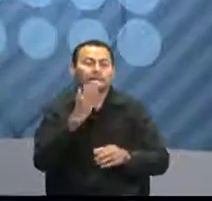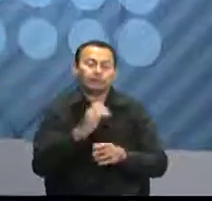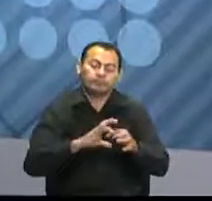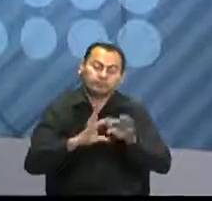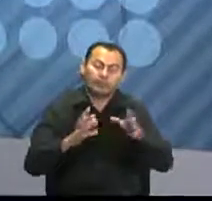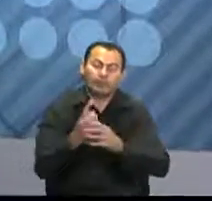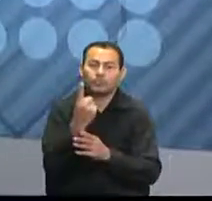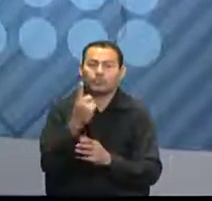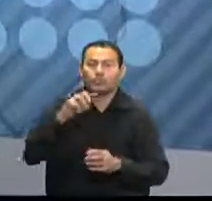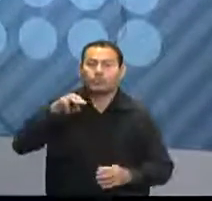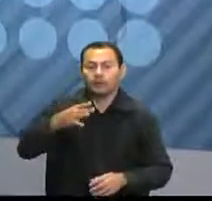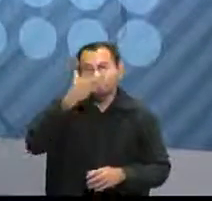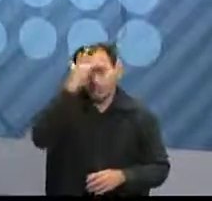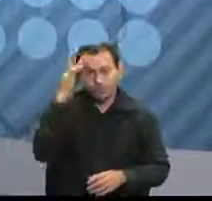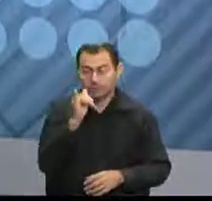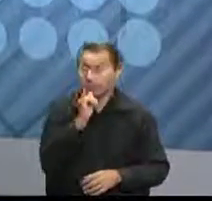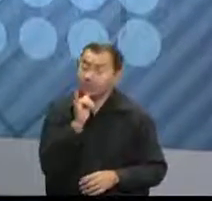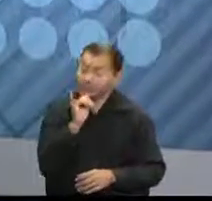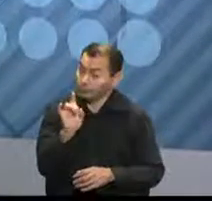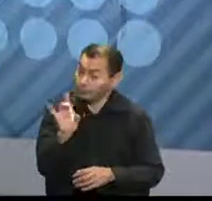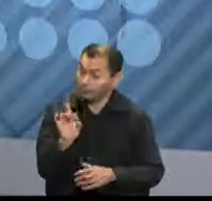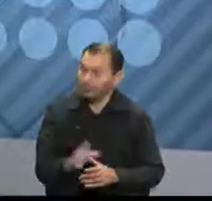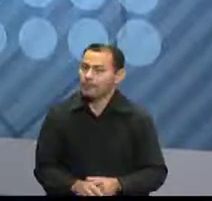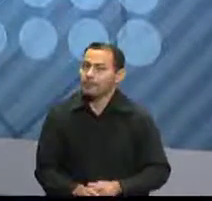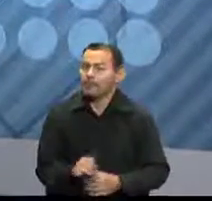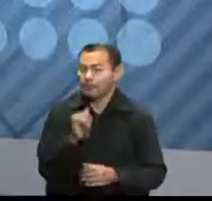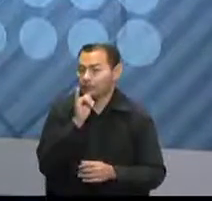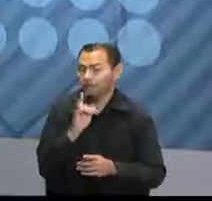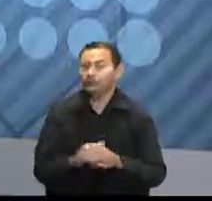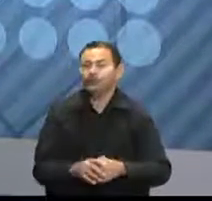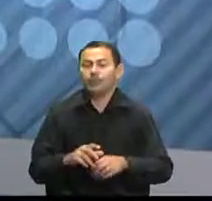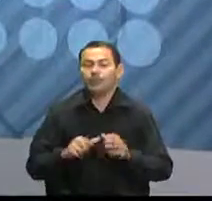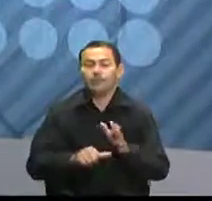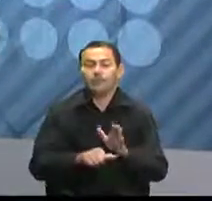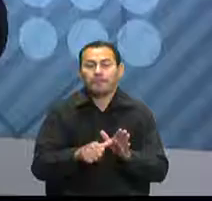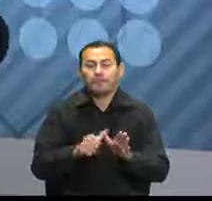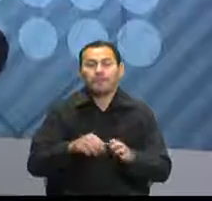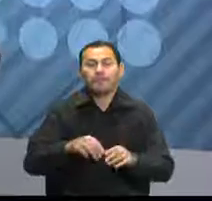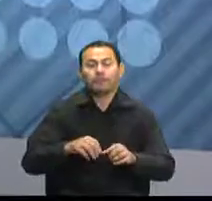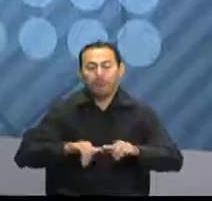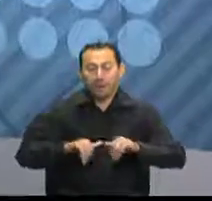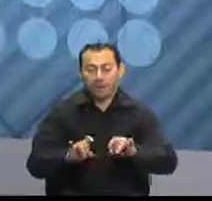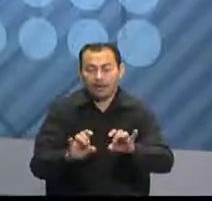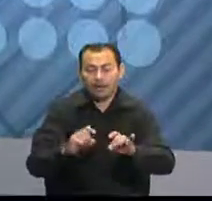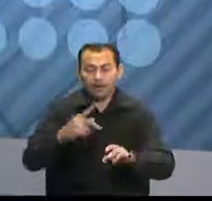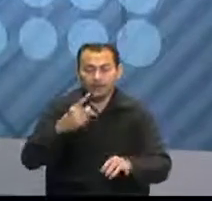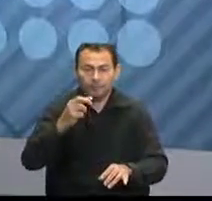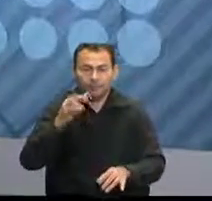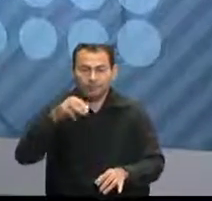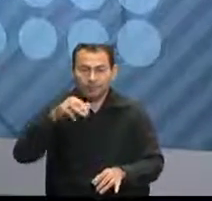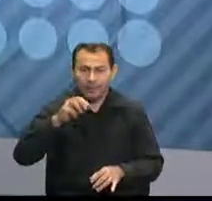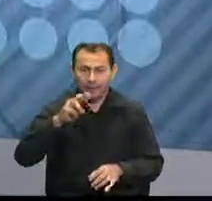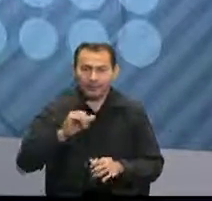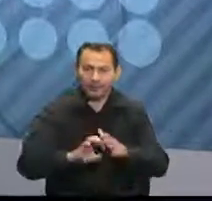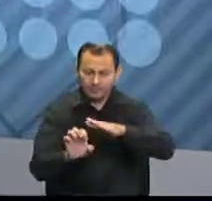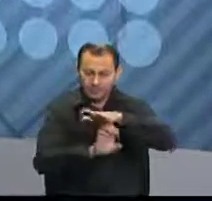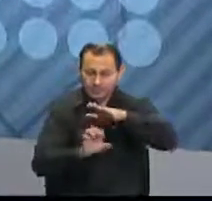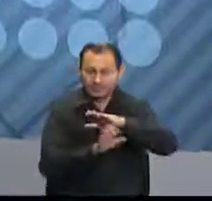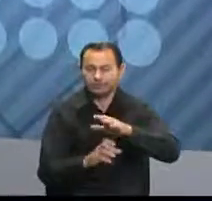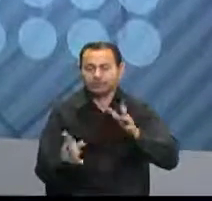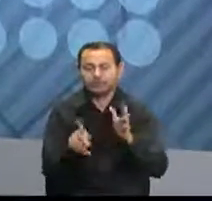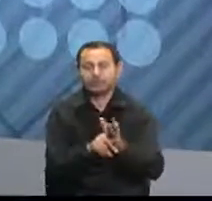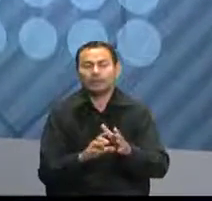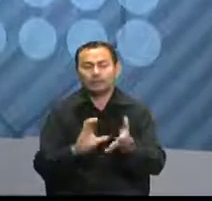com um milhão de pessoas por exemplo esse é um mercado primário porque ela adquire esse recurso recurso fica com a empresa